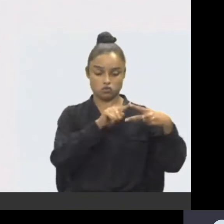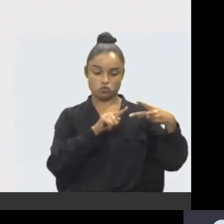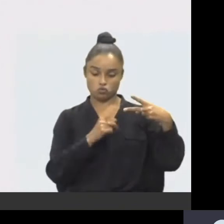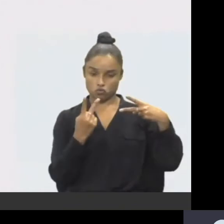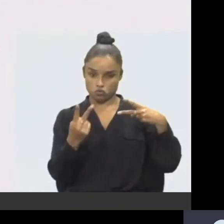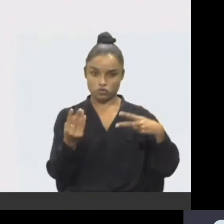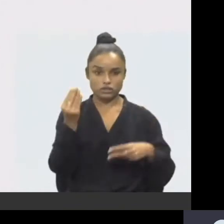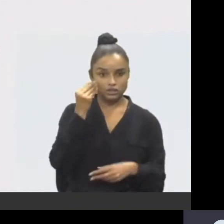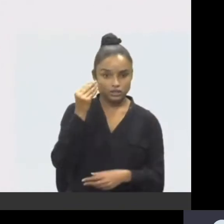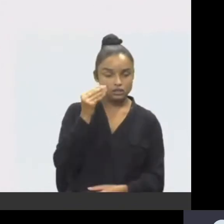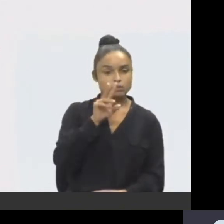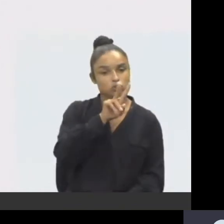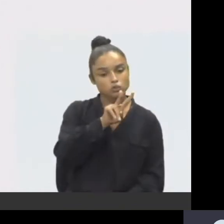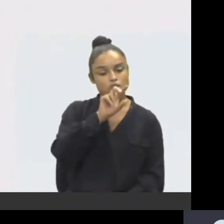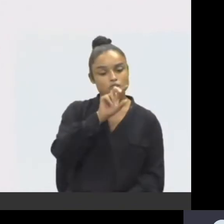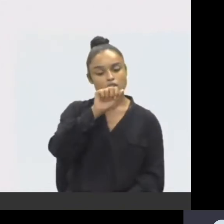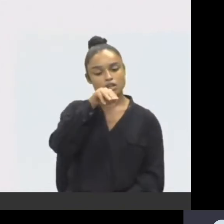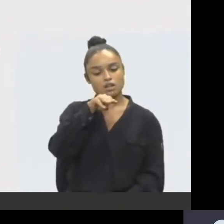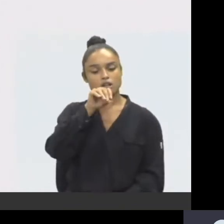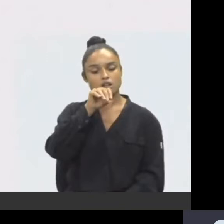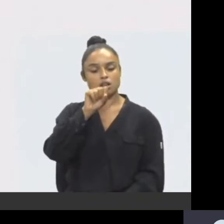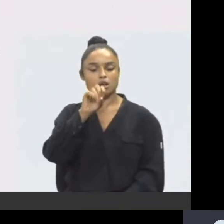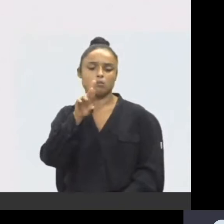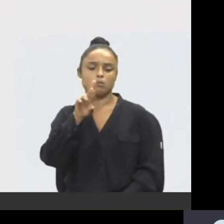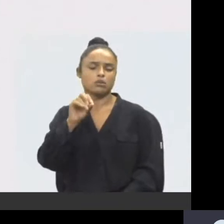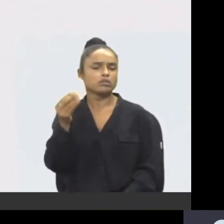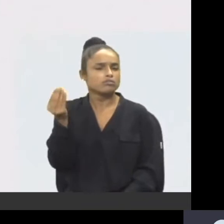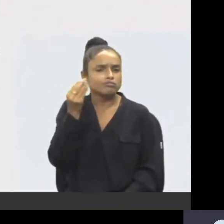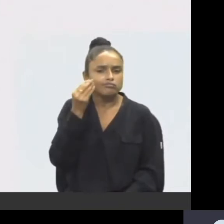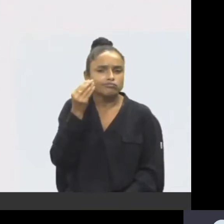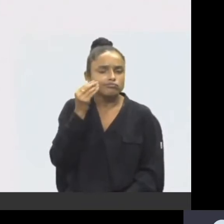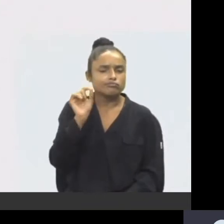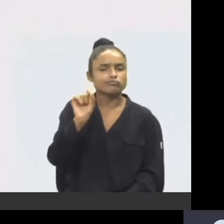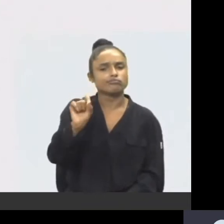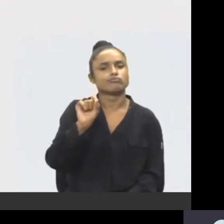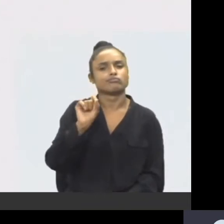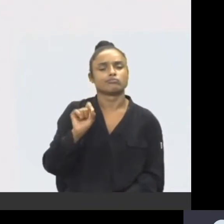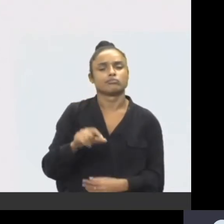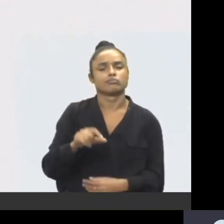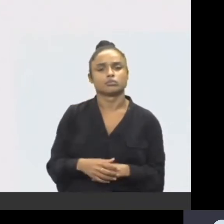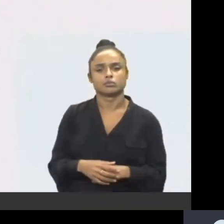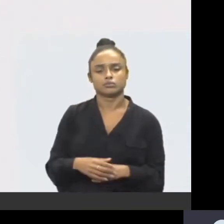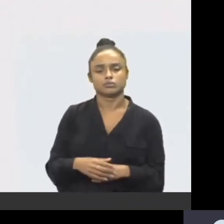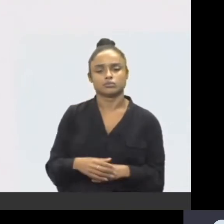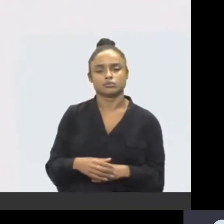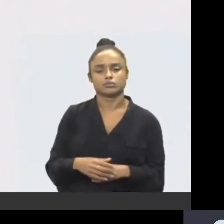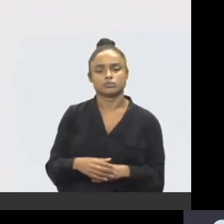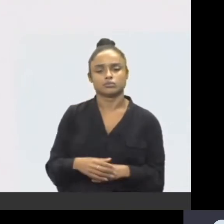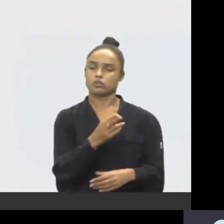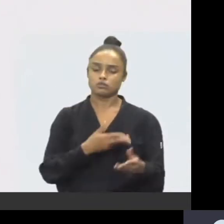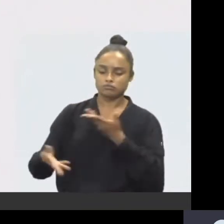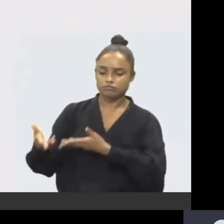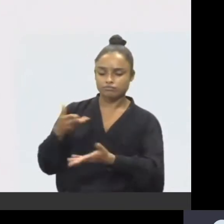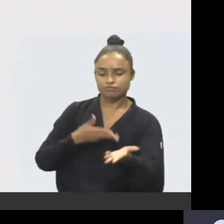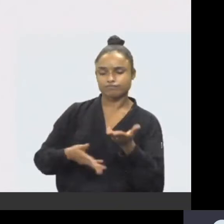testes para as duas amostras e nós vamos anotar cuidadosamente os resultados que